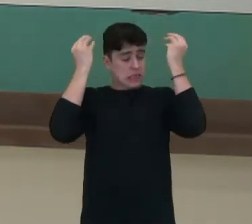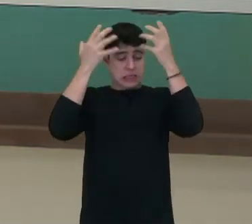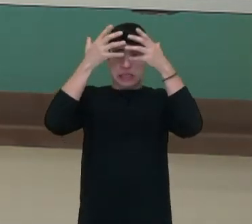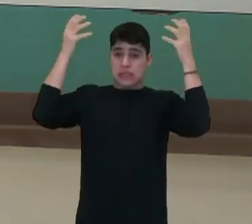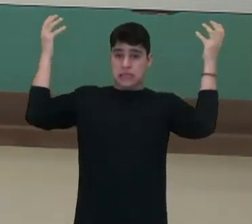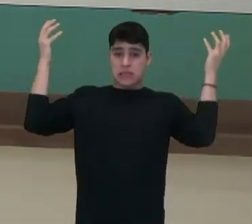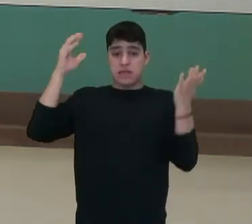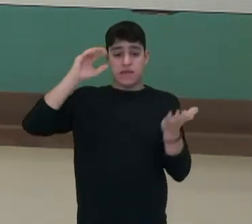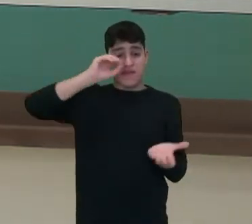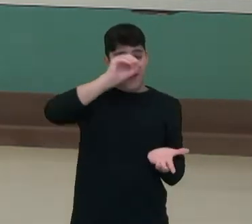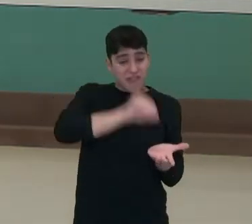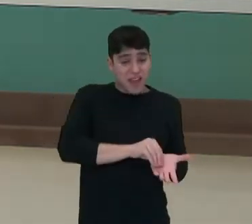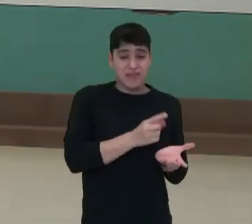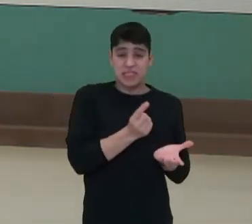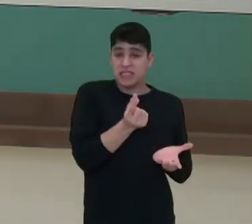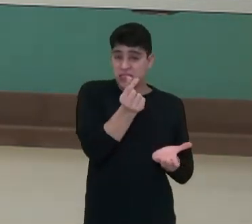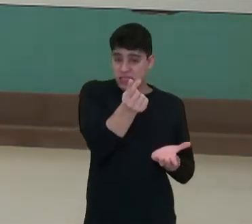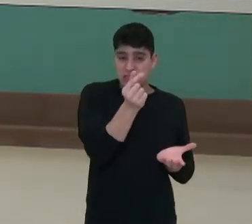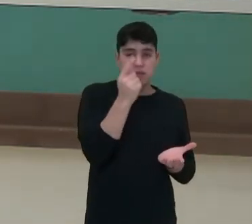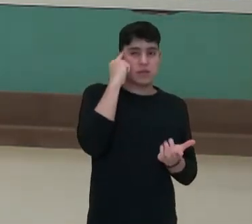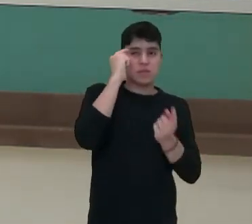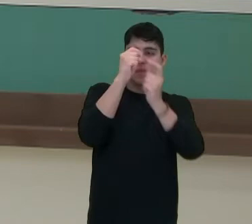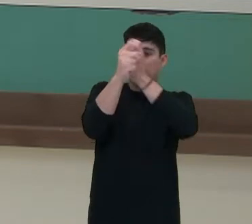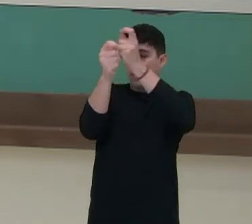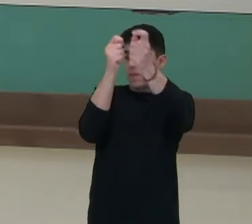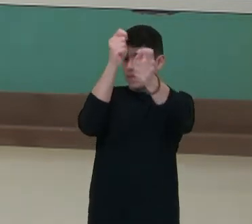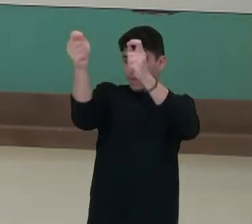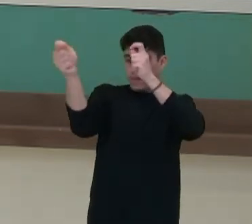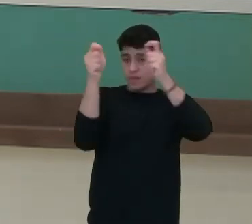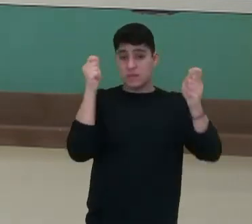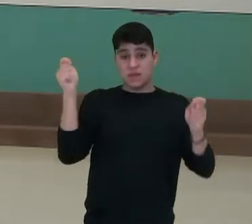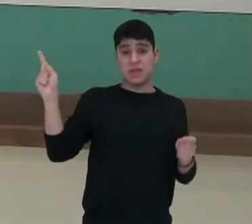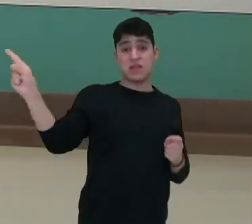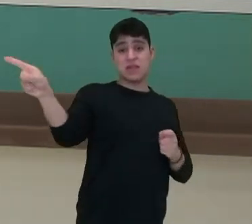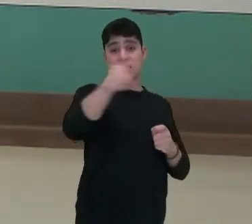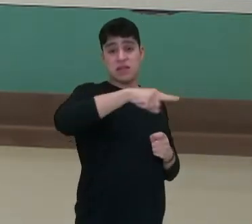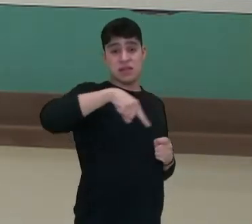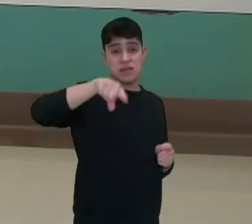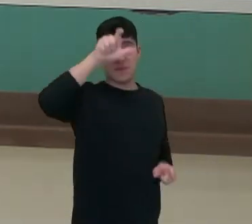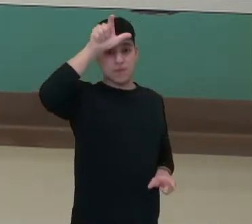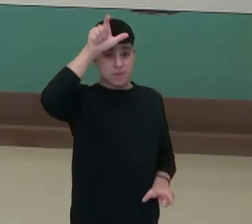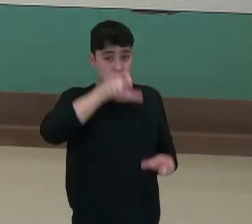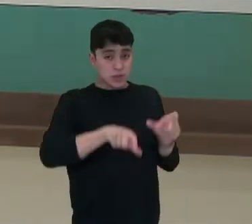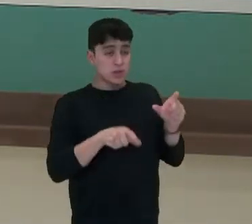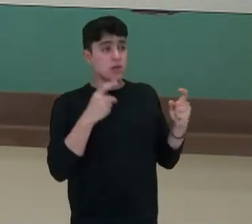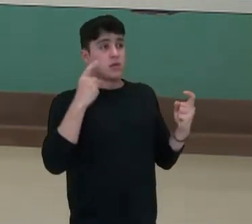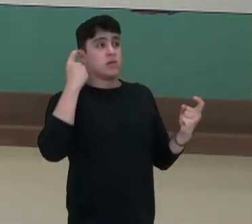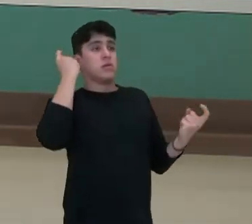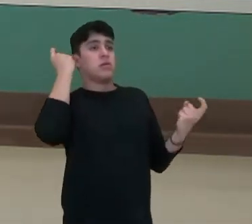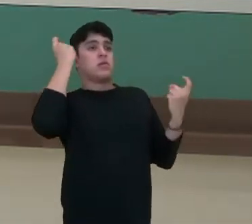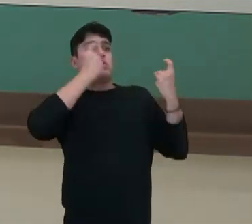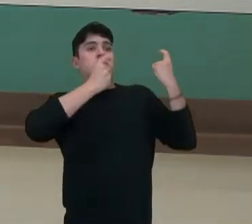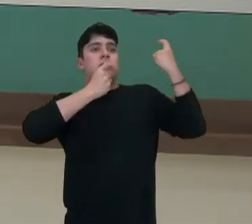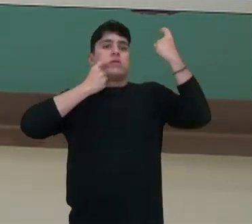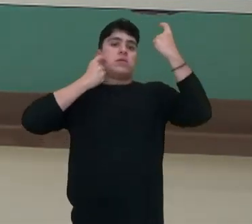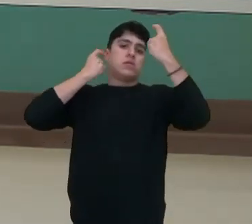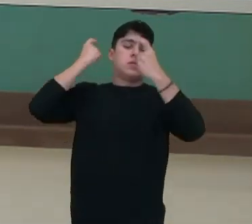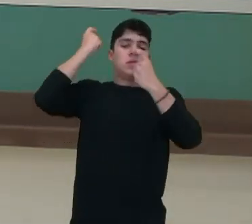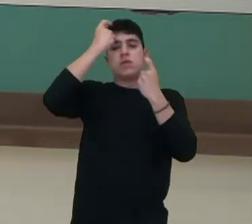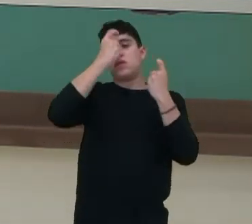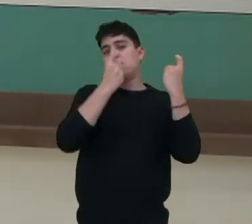de dinheiro, contas para pagar. Então, algumas pessoas elas ficam muito preocupadas e aí